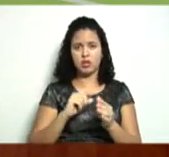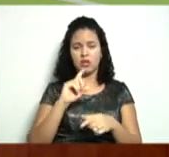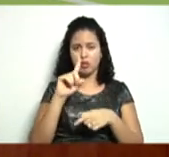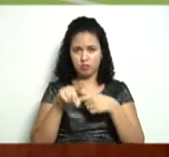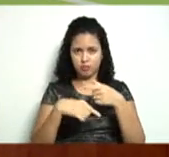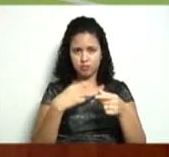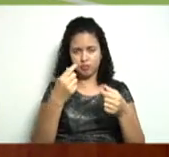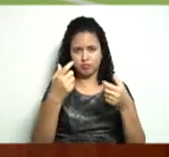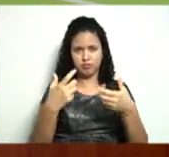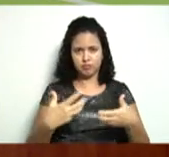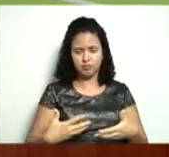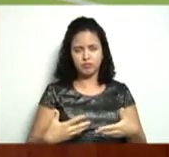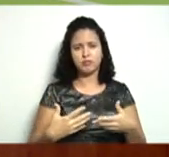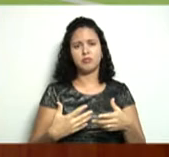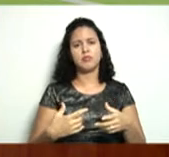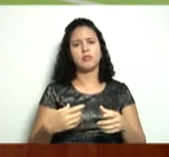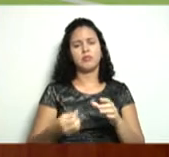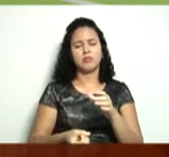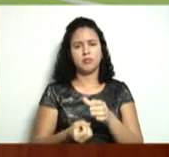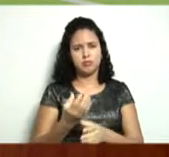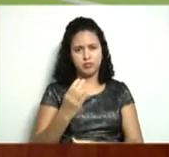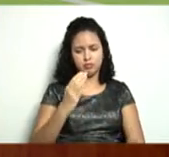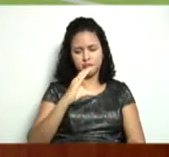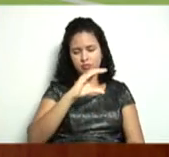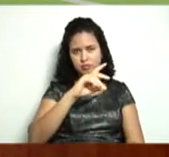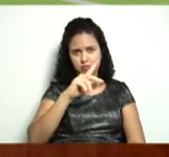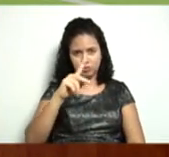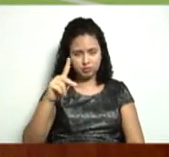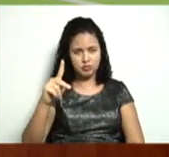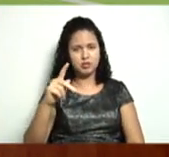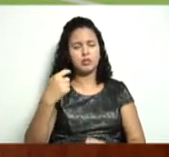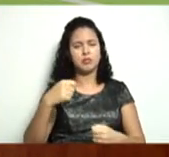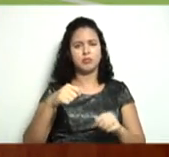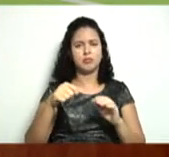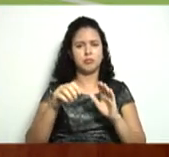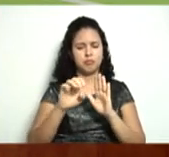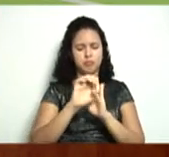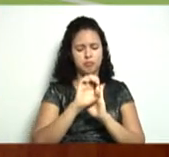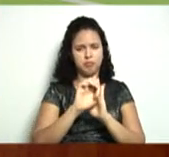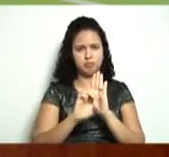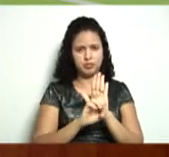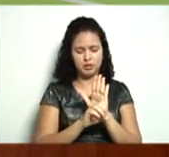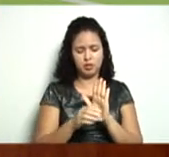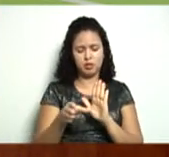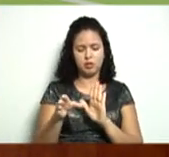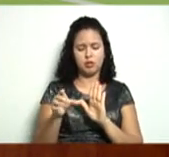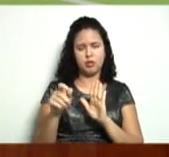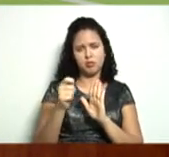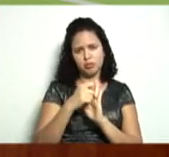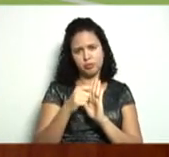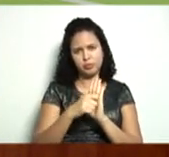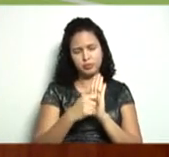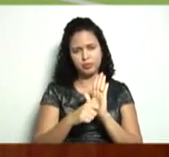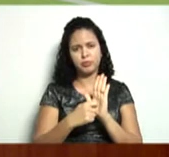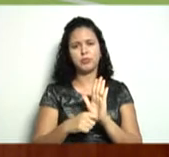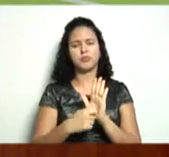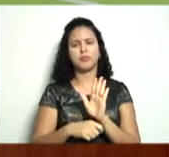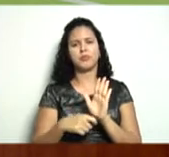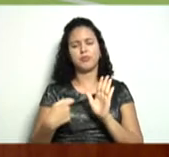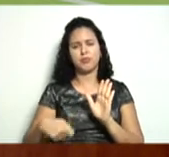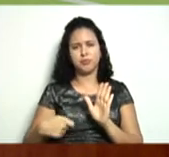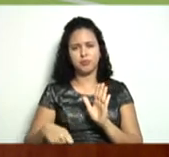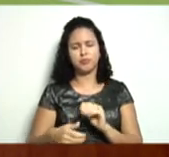disciplina, que essa cooperativa começa a nascer. Tem que preencher aí seus vários requisitos. Então, entendam isso. O Estatuto